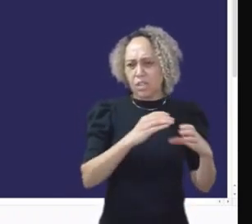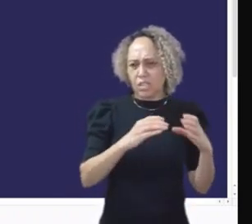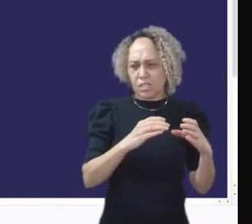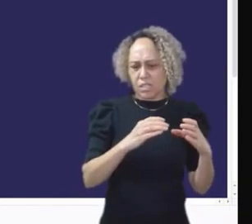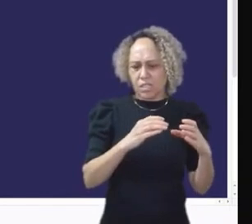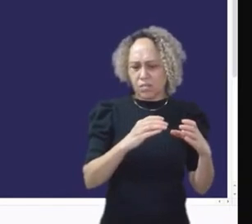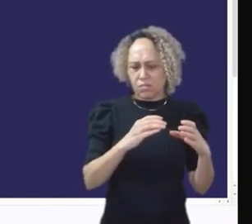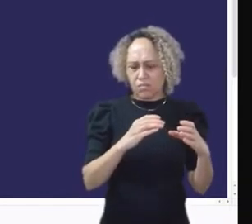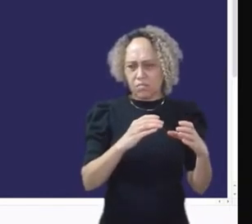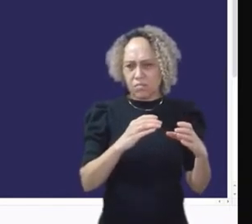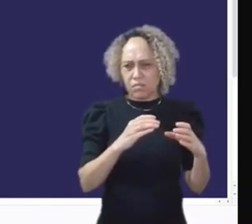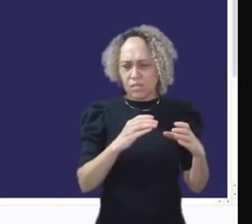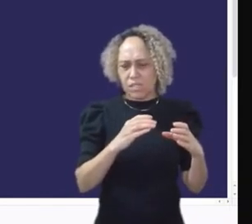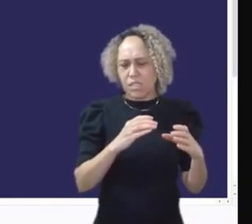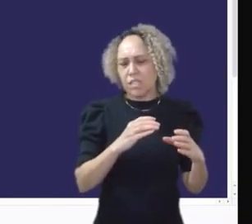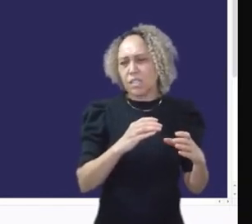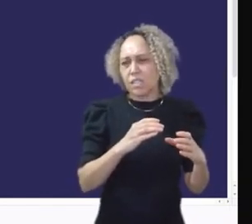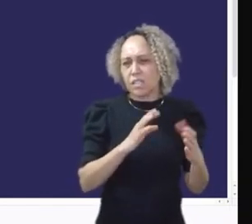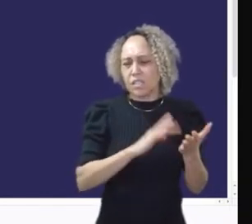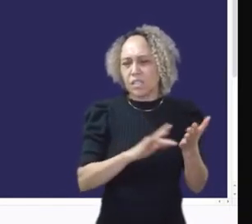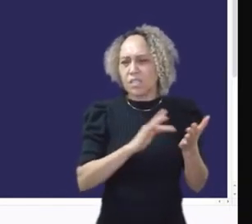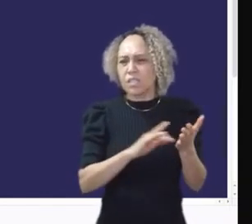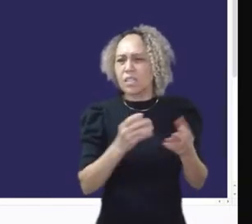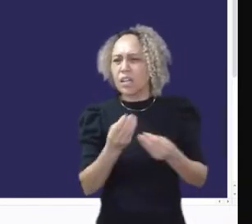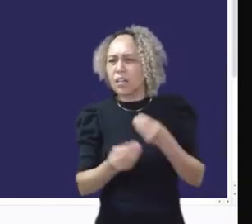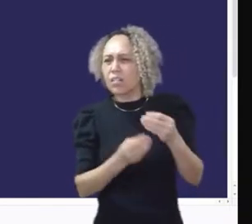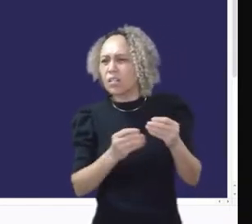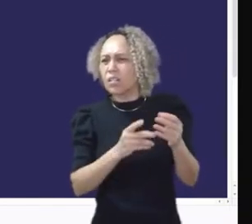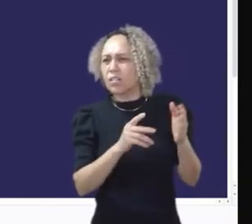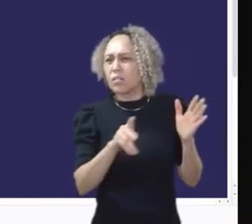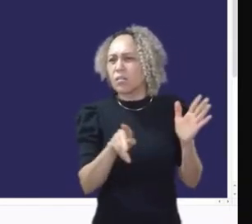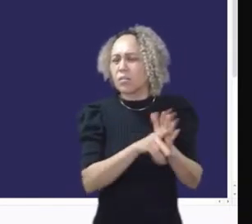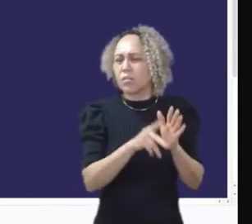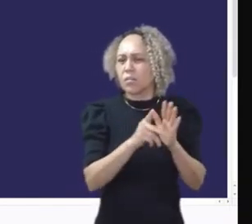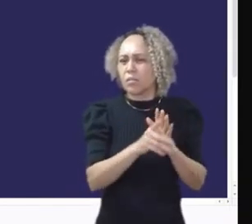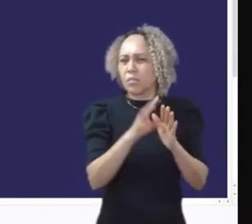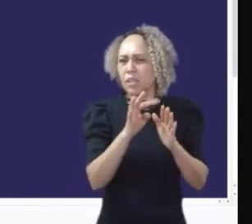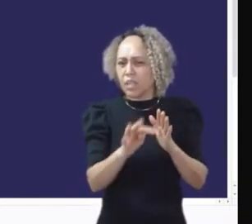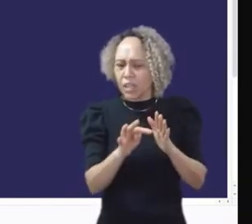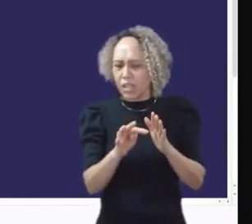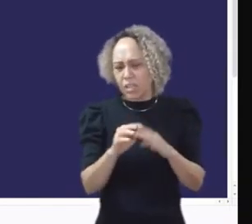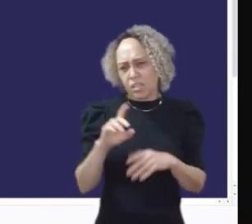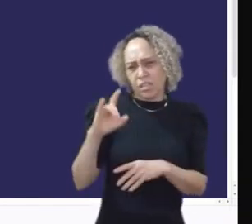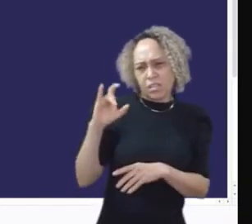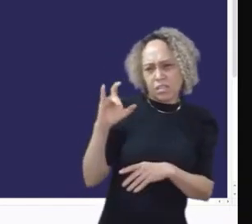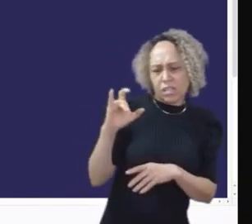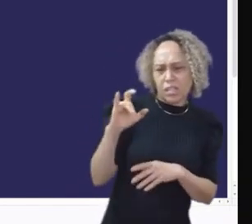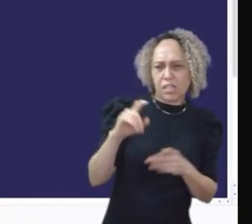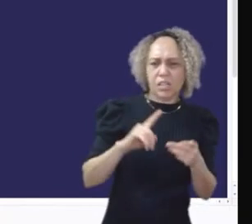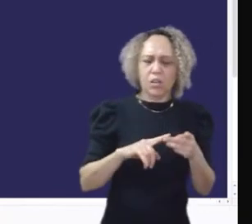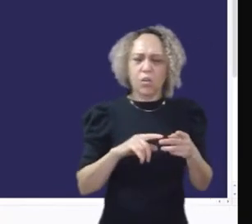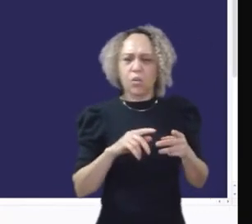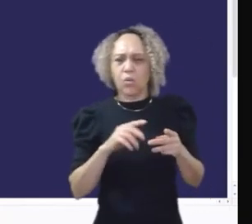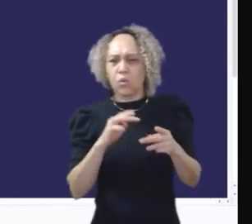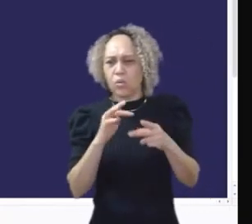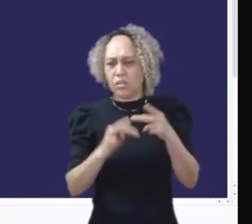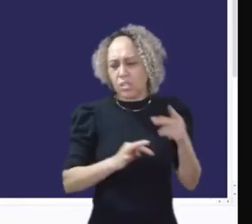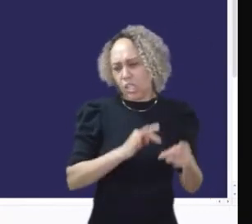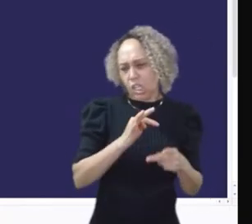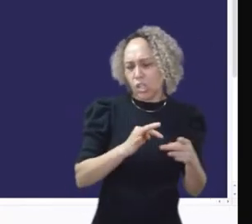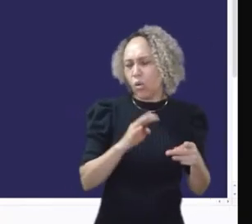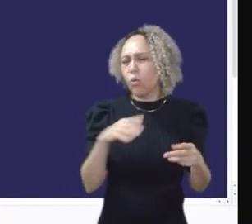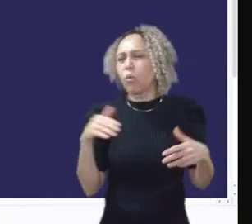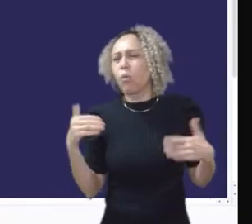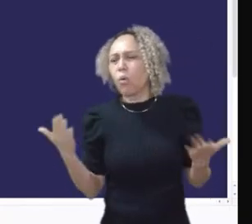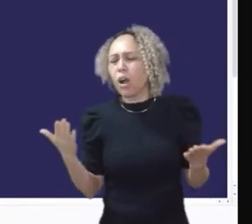PT seria priorizar uma das redes sociais instagram ou tiktok ou tentar estar presente em